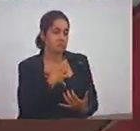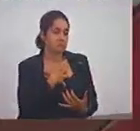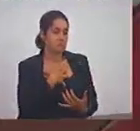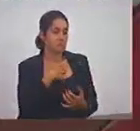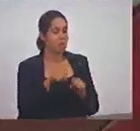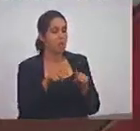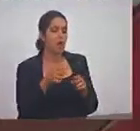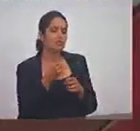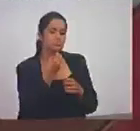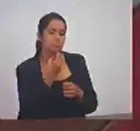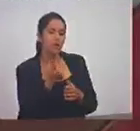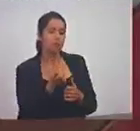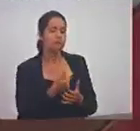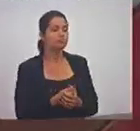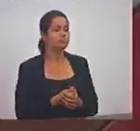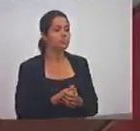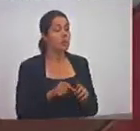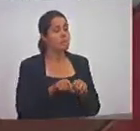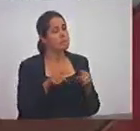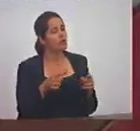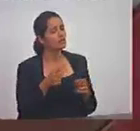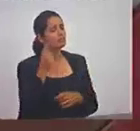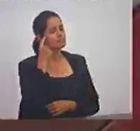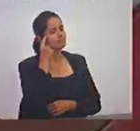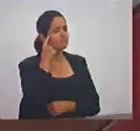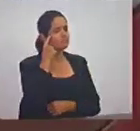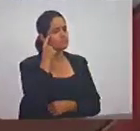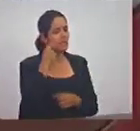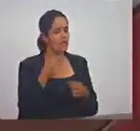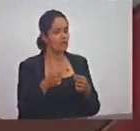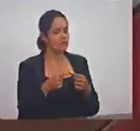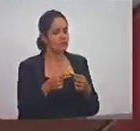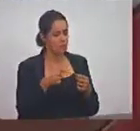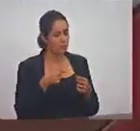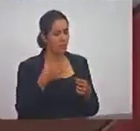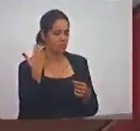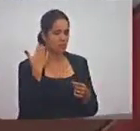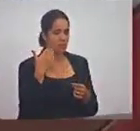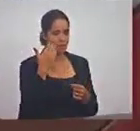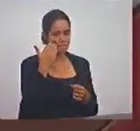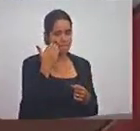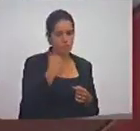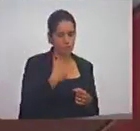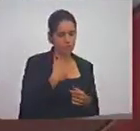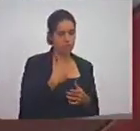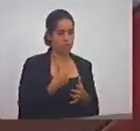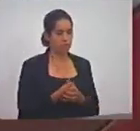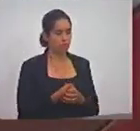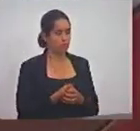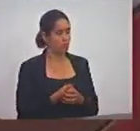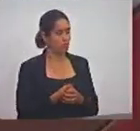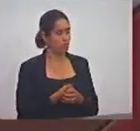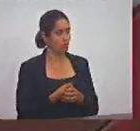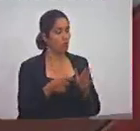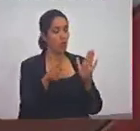bem. Mas o que mais me estranha, que naquela semana, quando fui convidado, o próprio Emerson, isso é importante